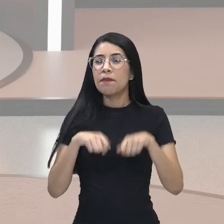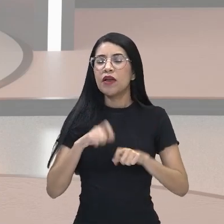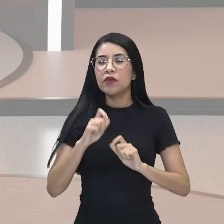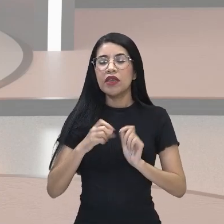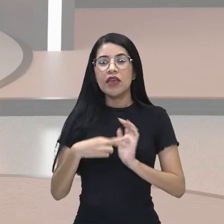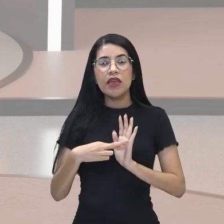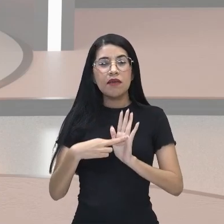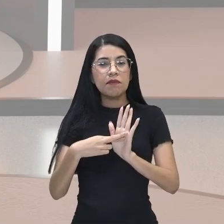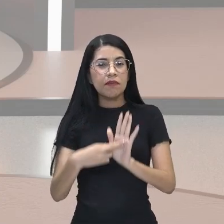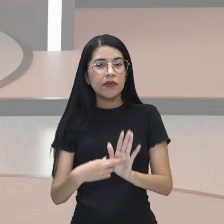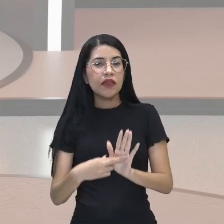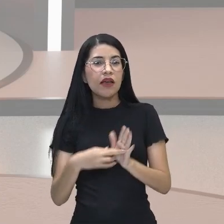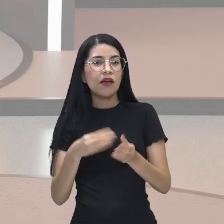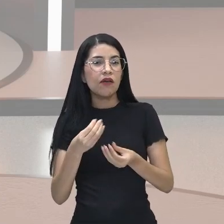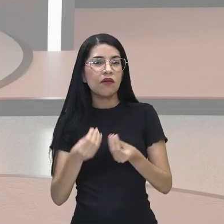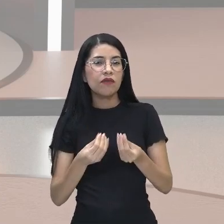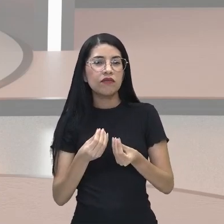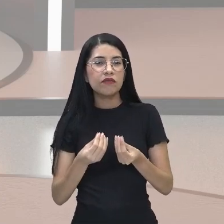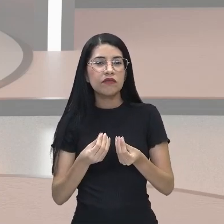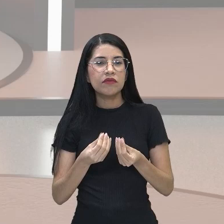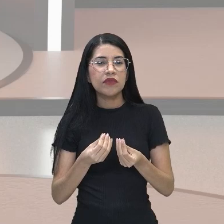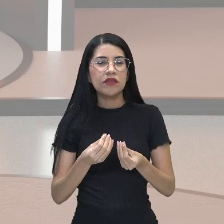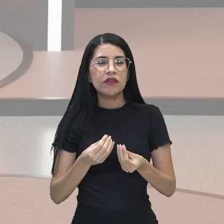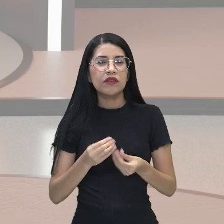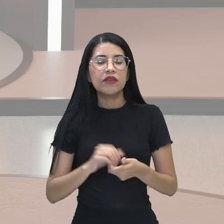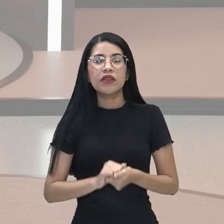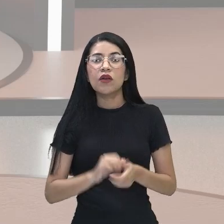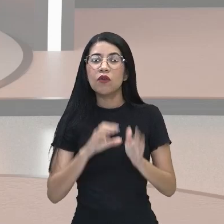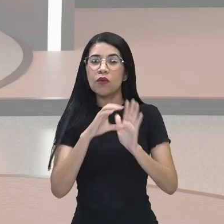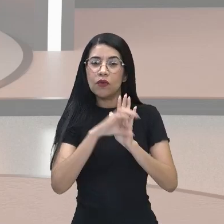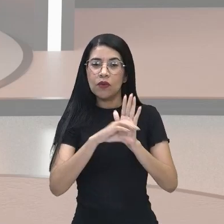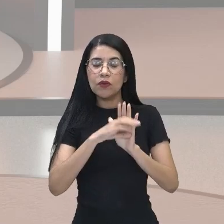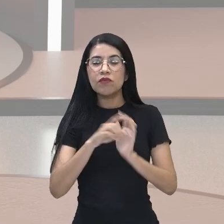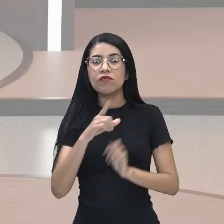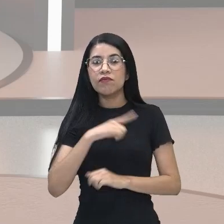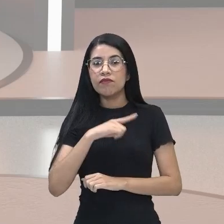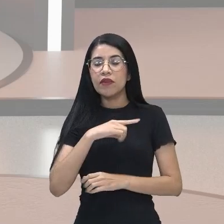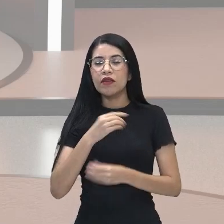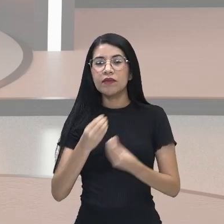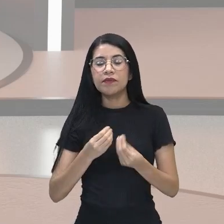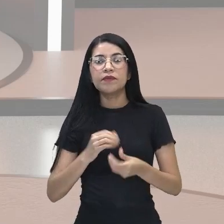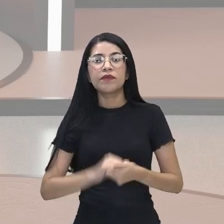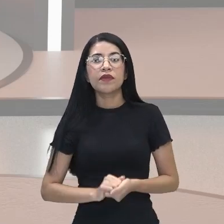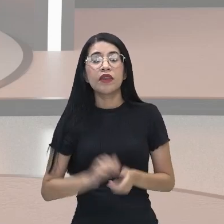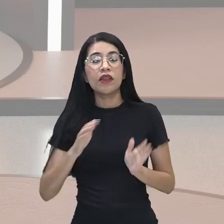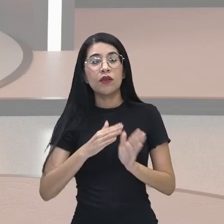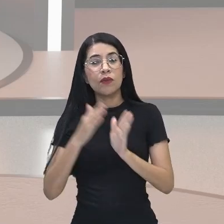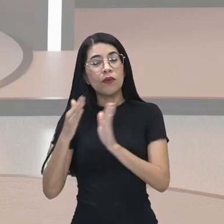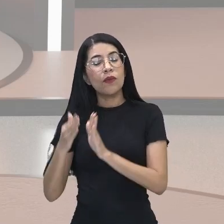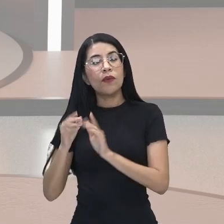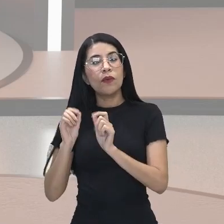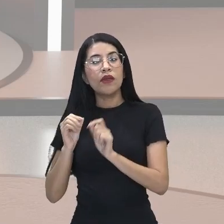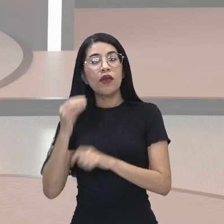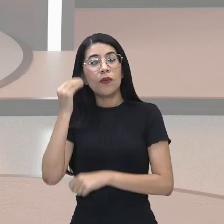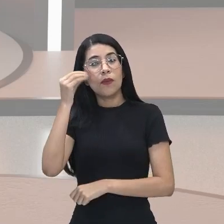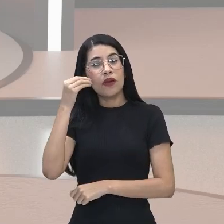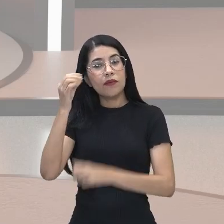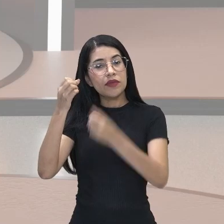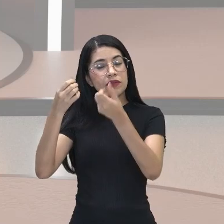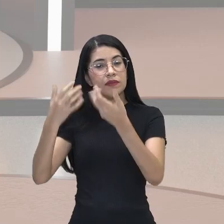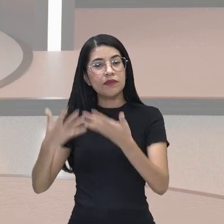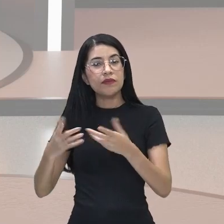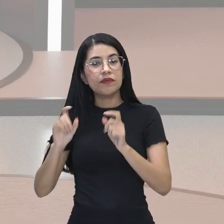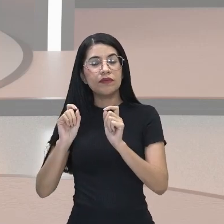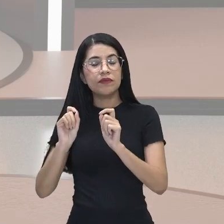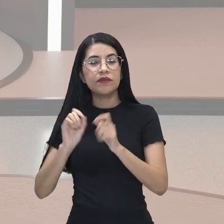as coisas conceitualmente. Ponto. Isso aí é muito importante, tá? Do outro lado nós temos o empirismo que diz, fala